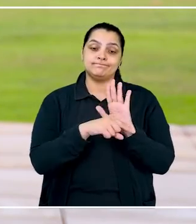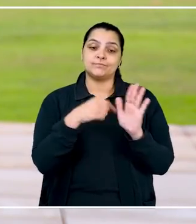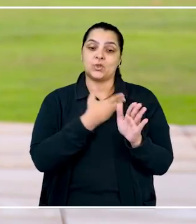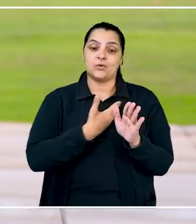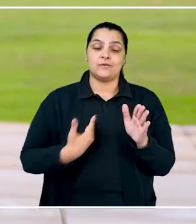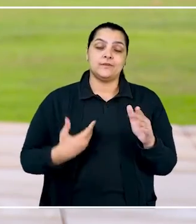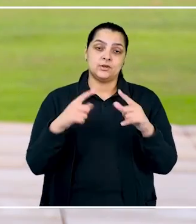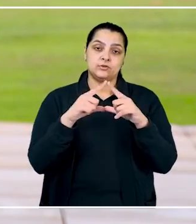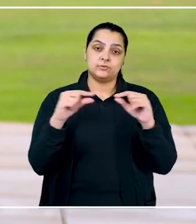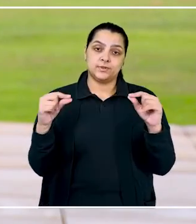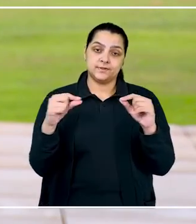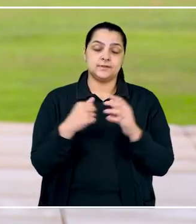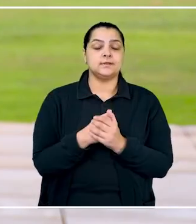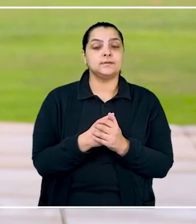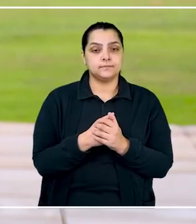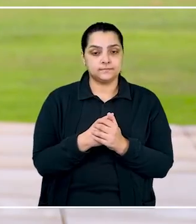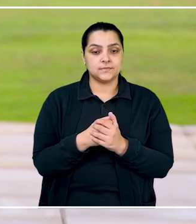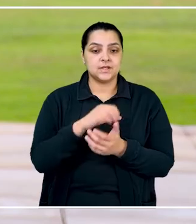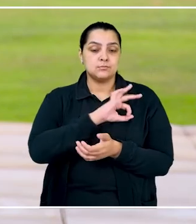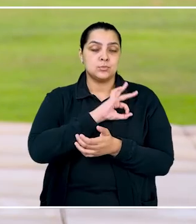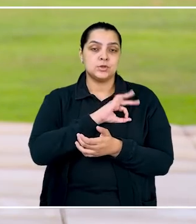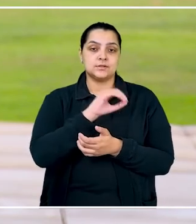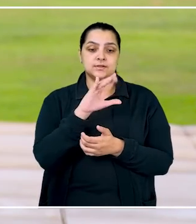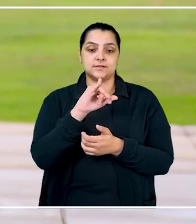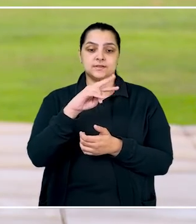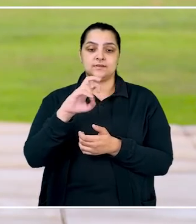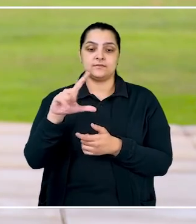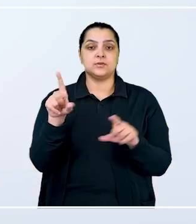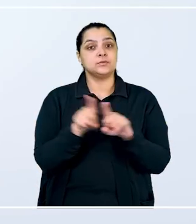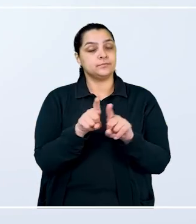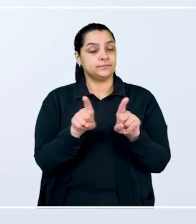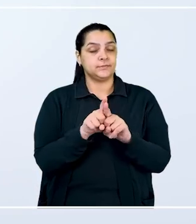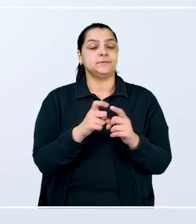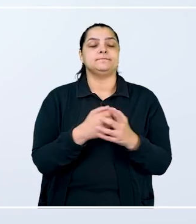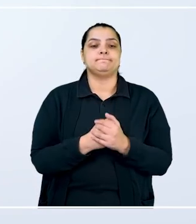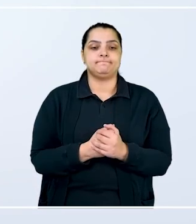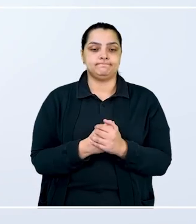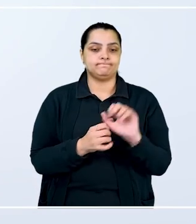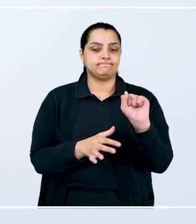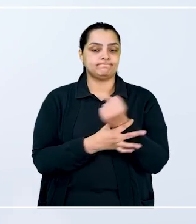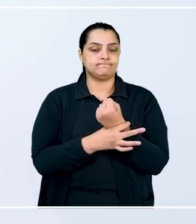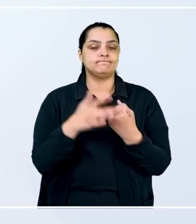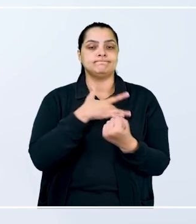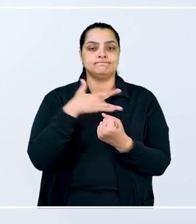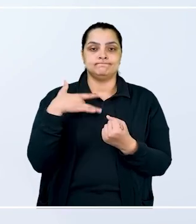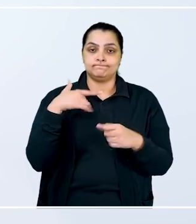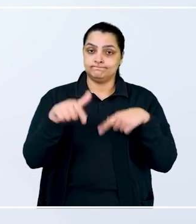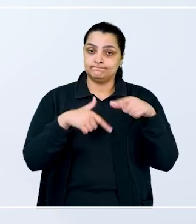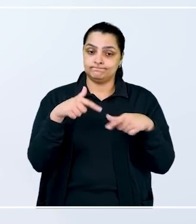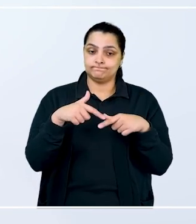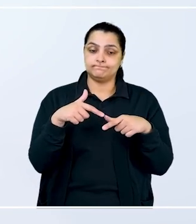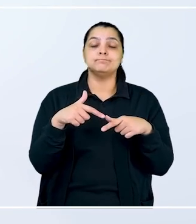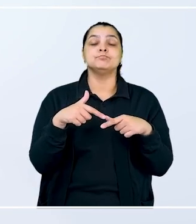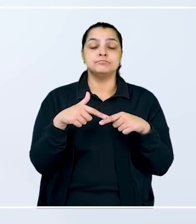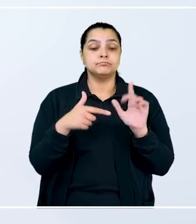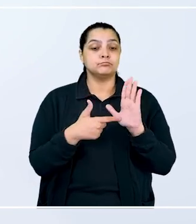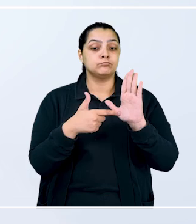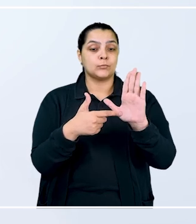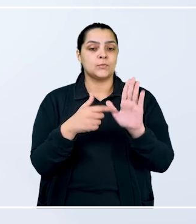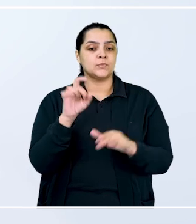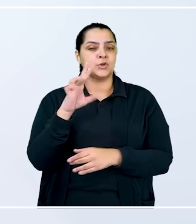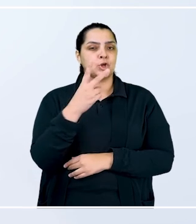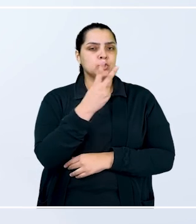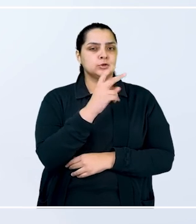investigado pelo governo do Distrito Federal e pela Polícia Civil. O Observatório de Segurança e Saúde no Trabalho aponta